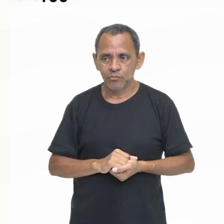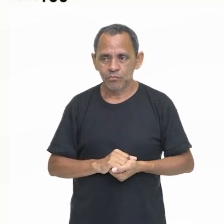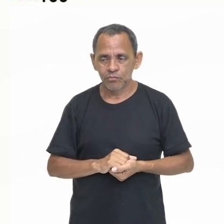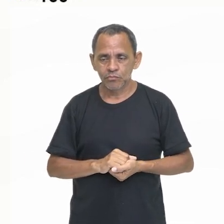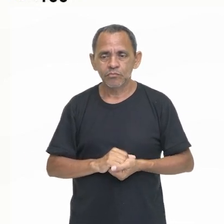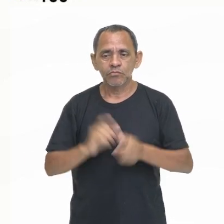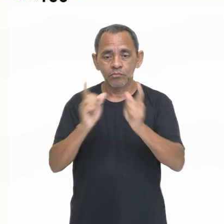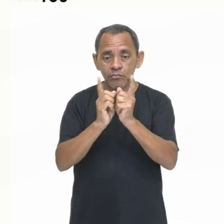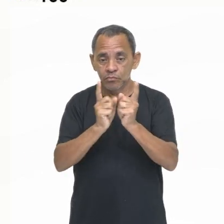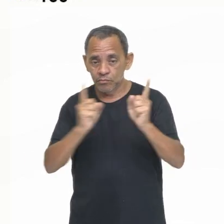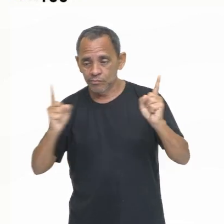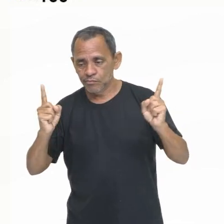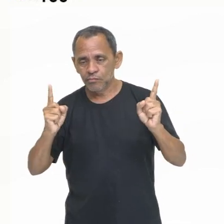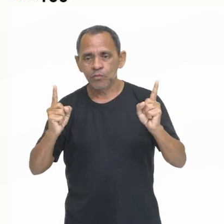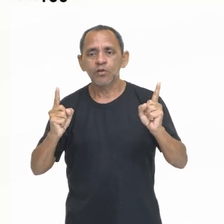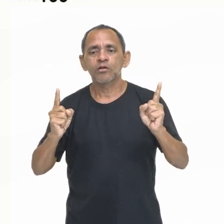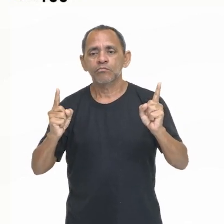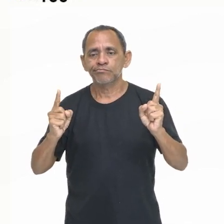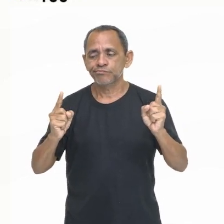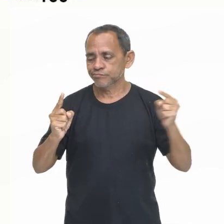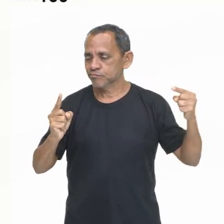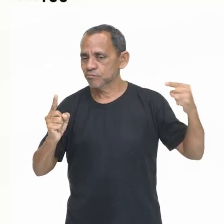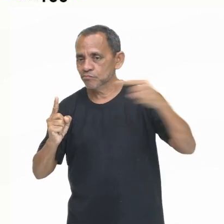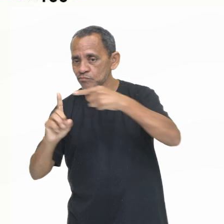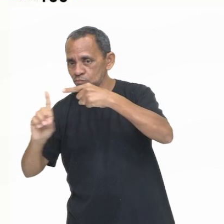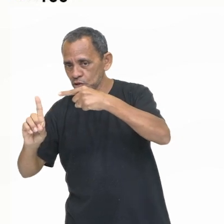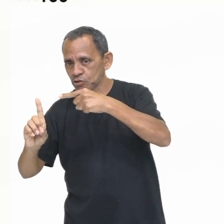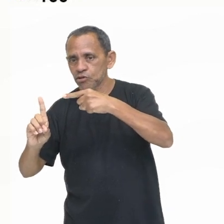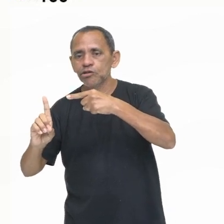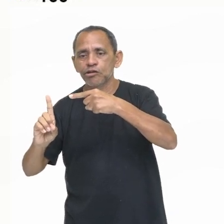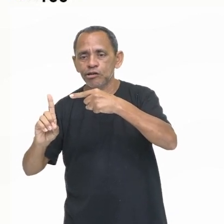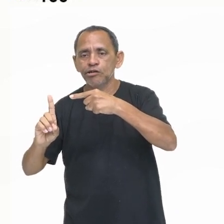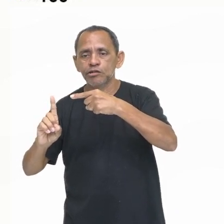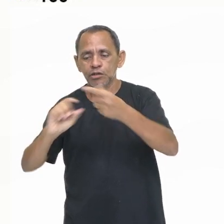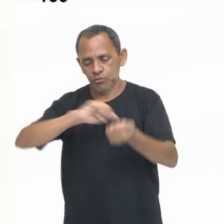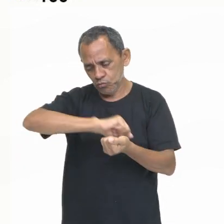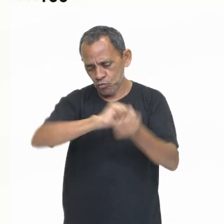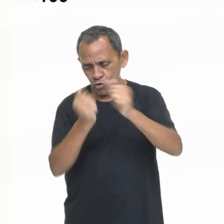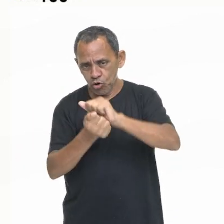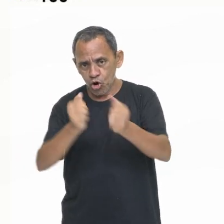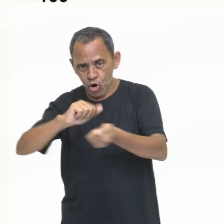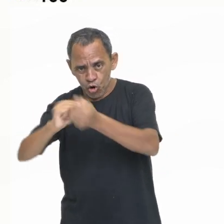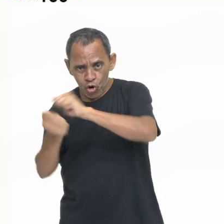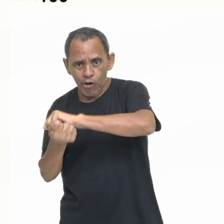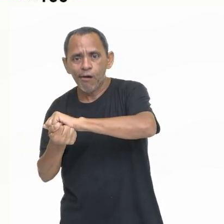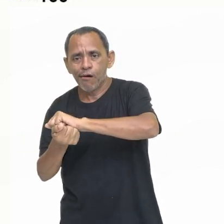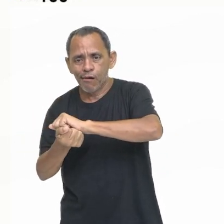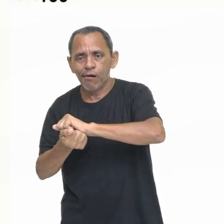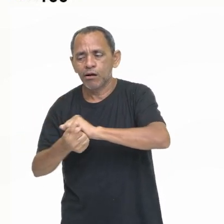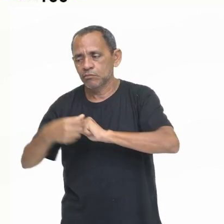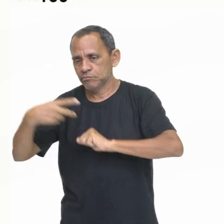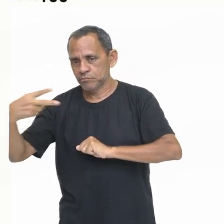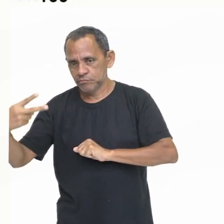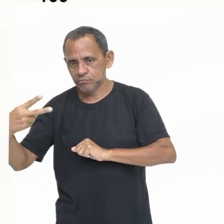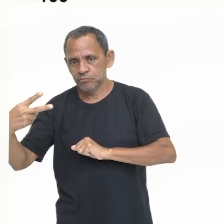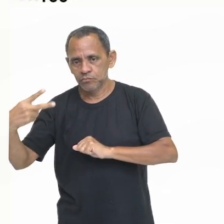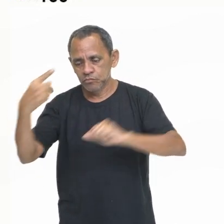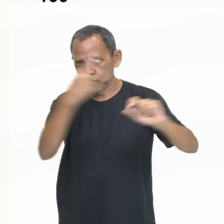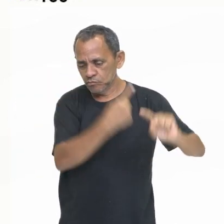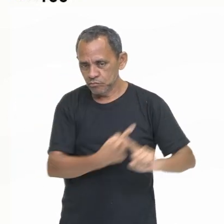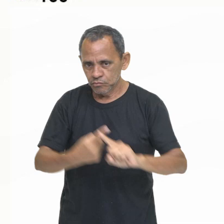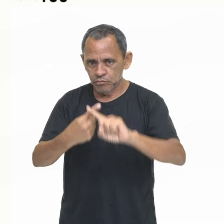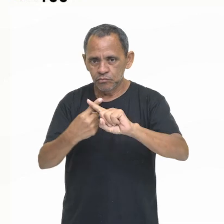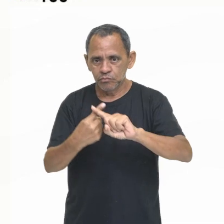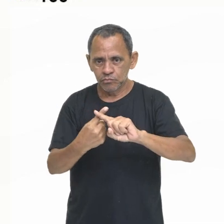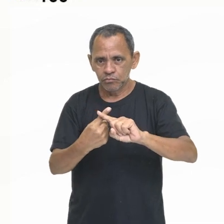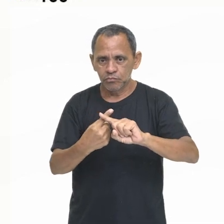nós estivermos aí transformando de uma medida maior para outra que é menor, tá?